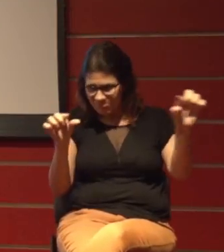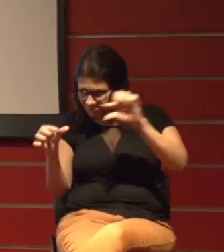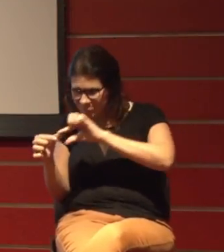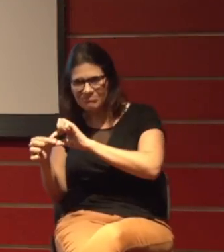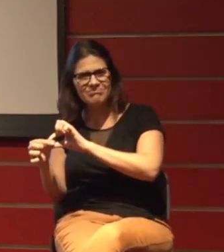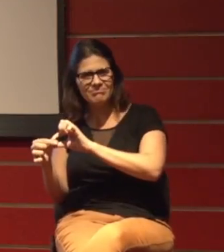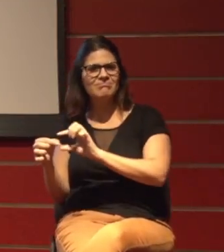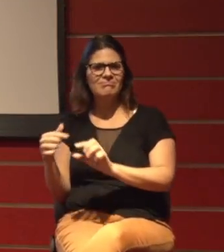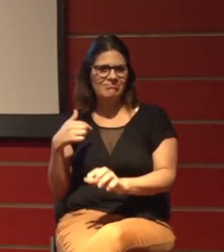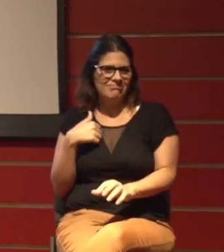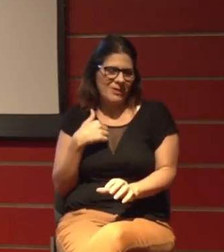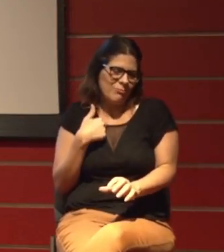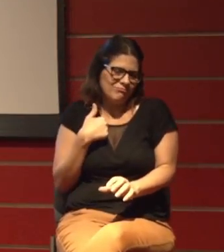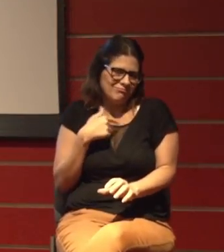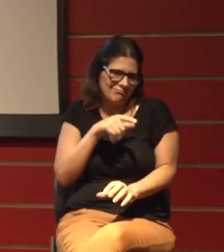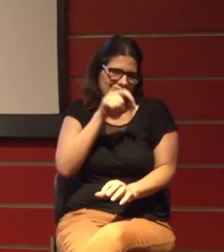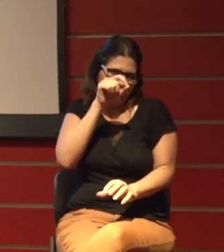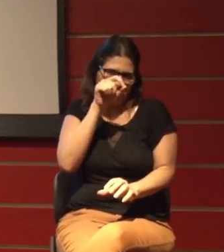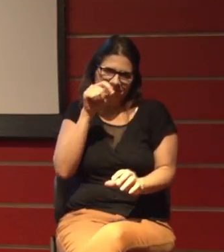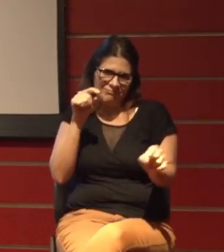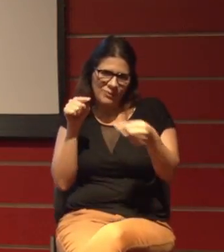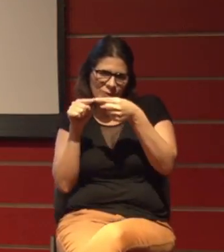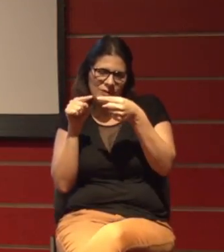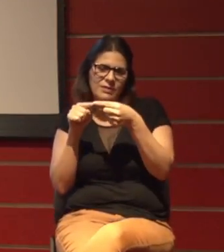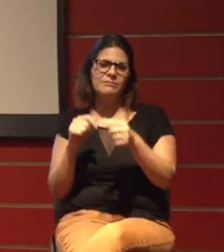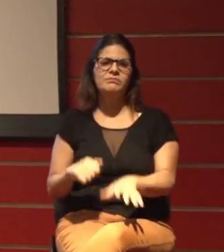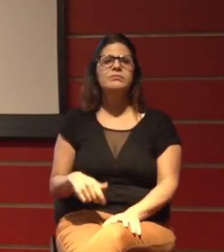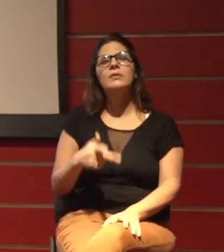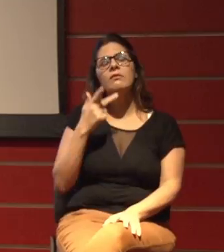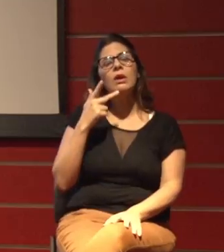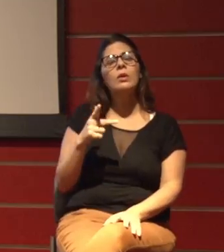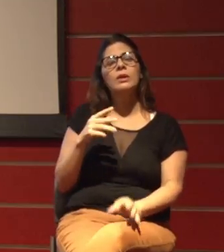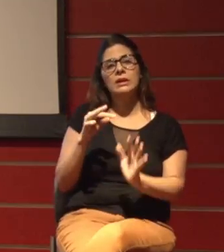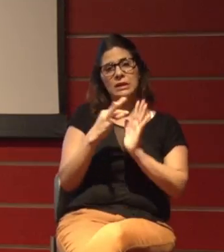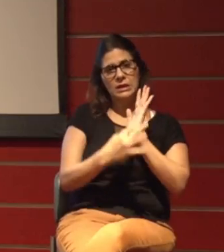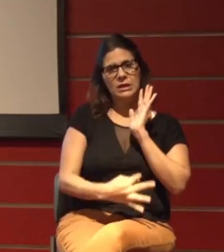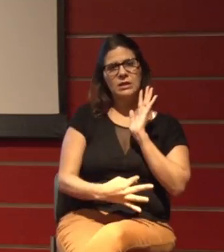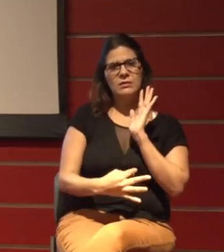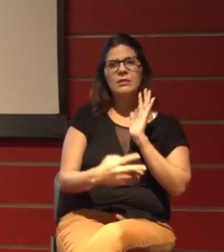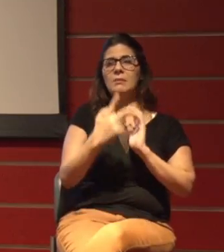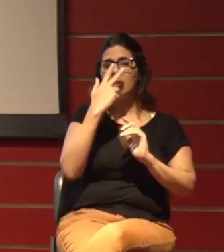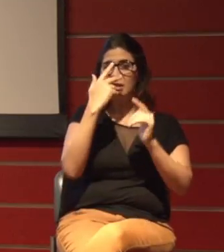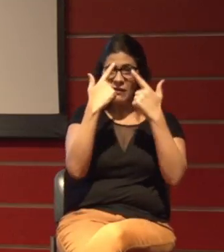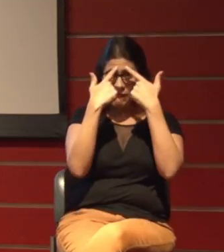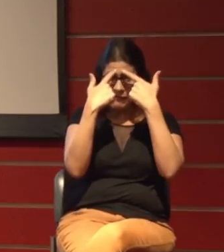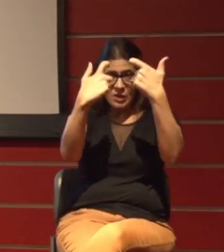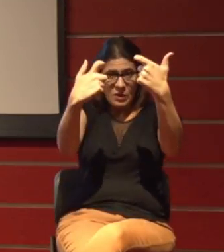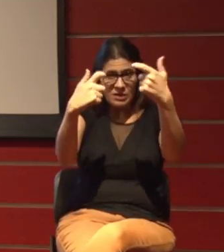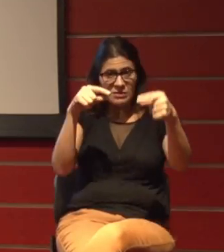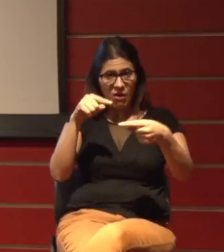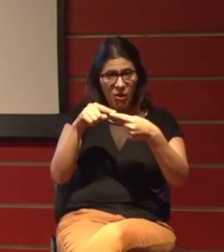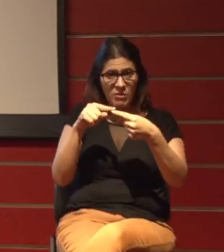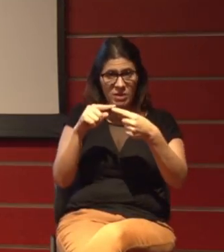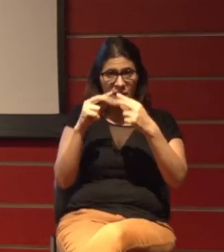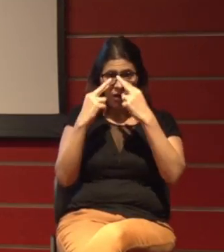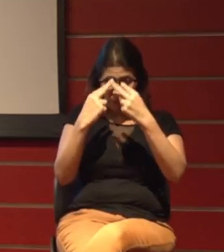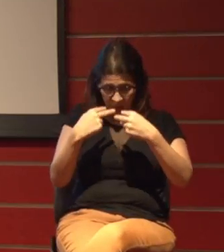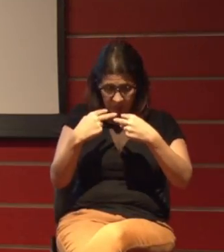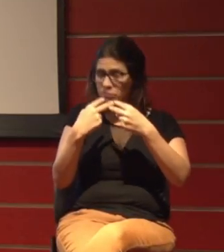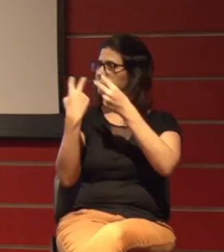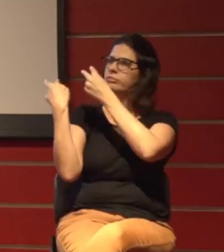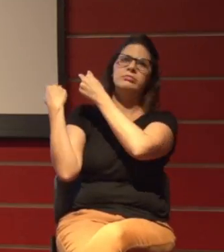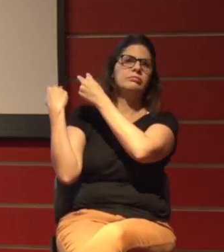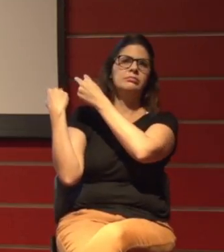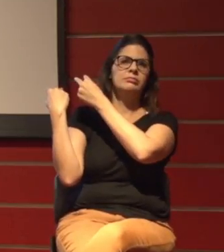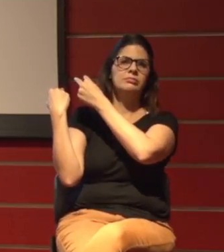assim num num texto que el ela publicou há uns anos atrás violência é não olhar para mim sabe eu acho que é essa